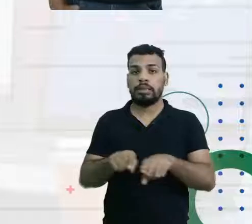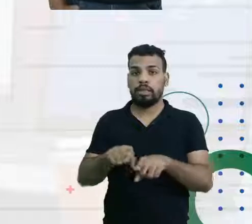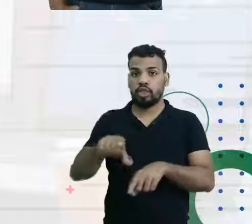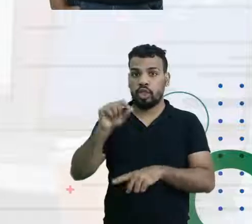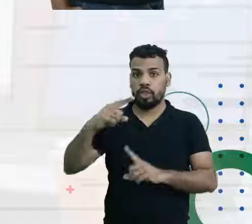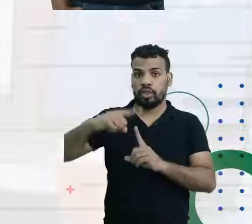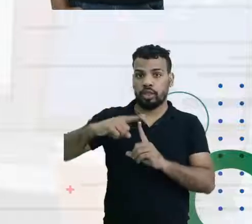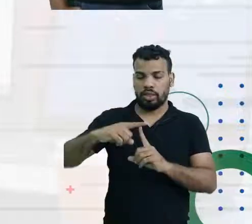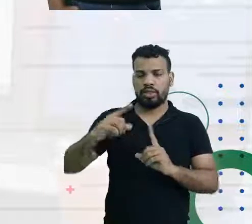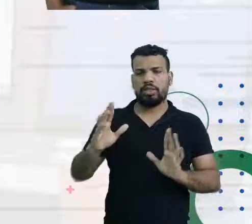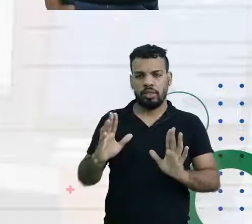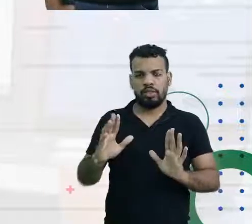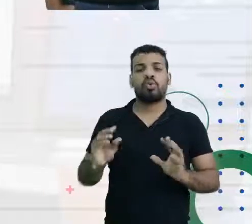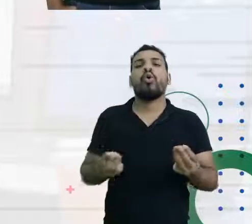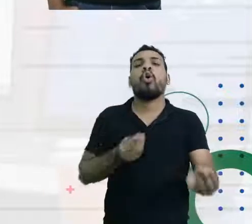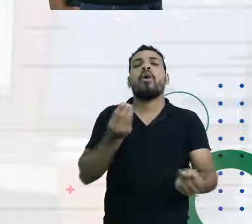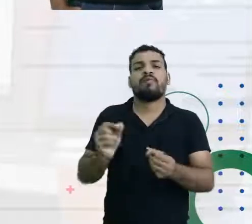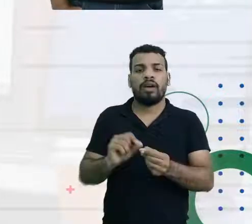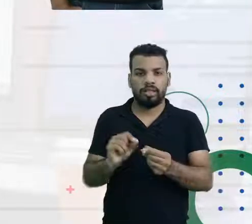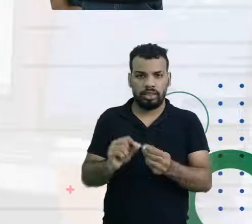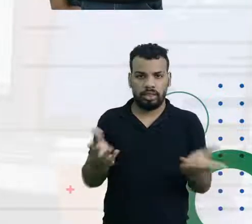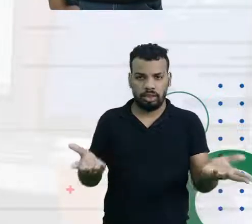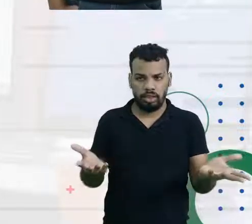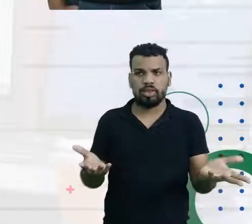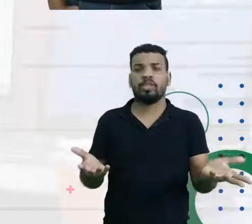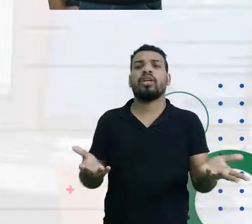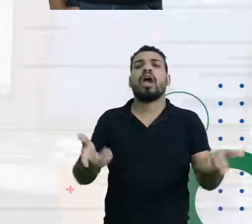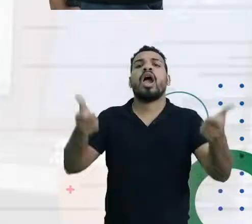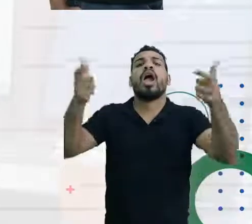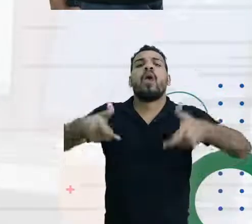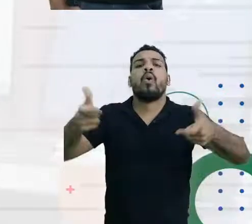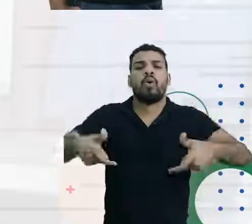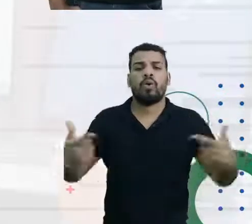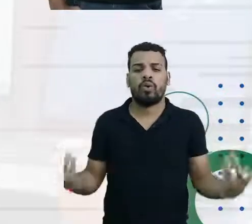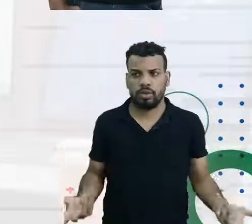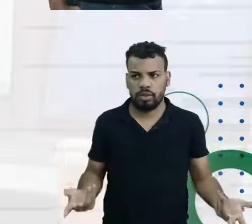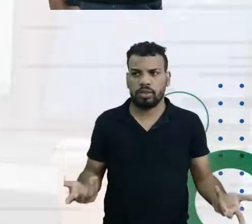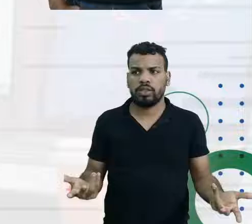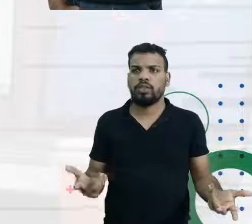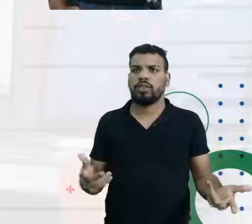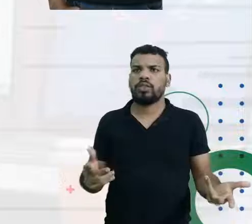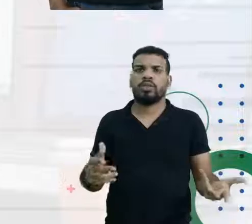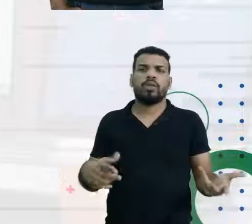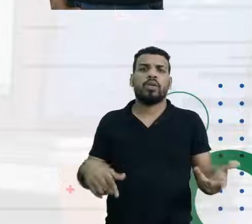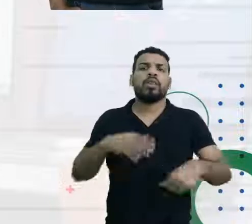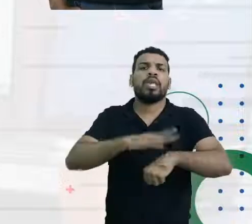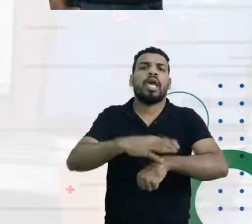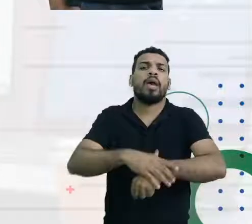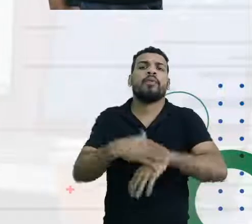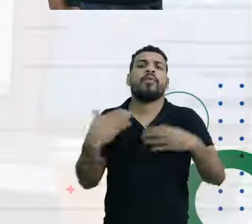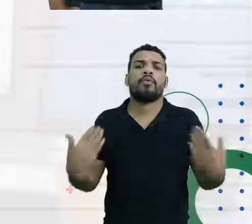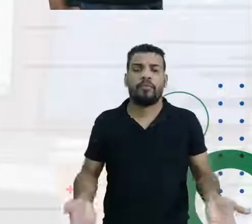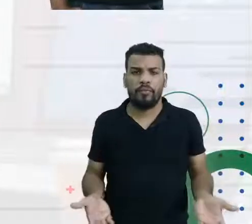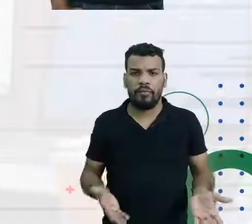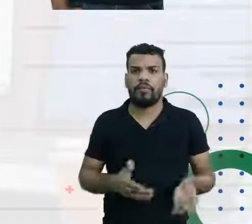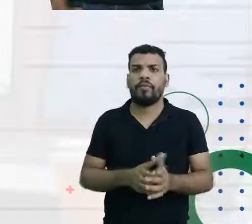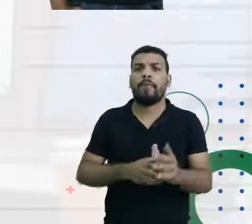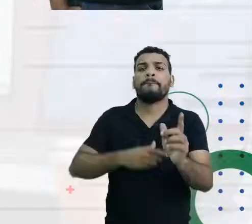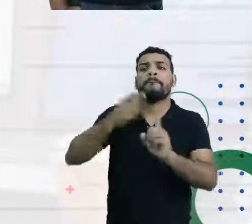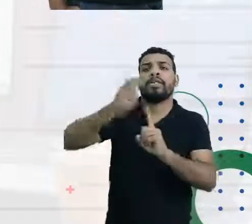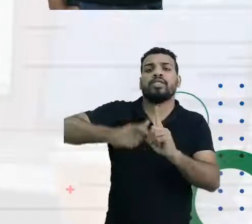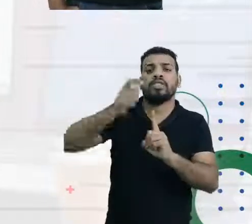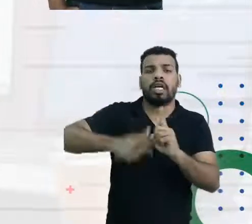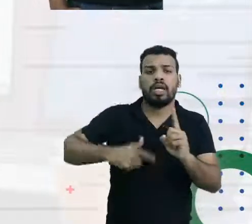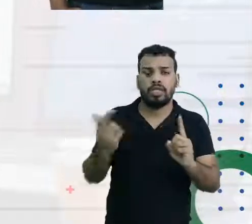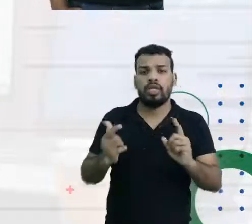a base do jogo, como vai ser seu jogo, onde ele vai se passar, em que tempo, quais são os personagens,